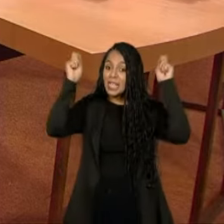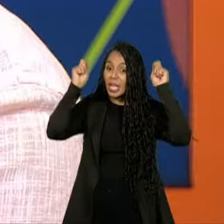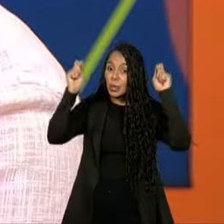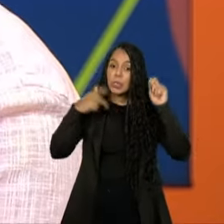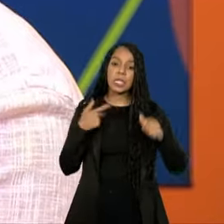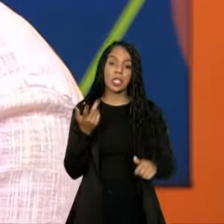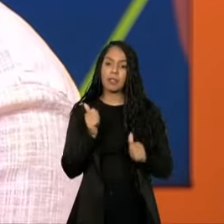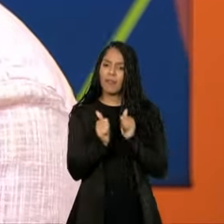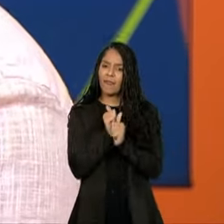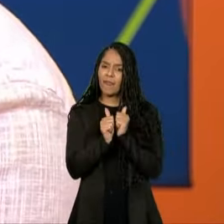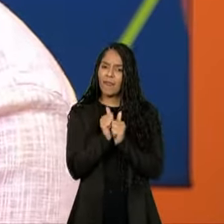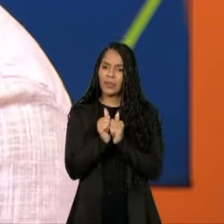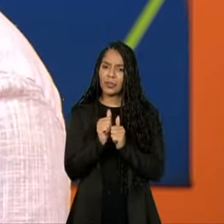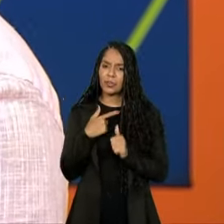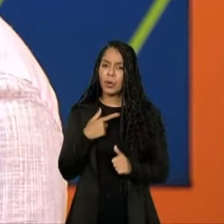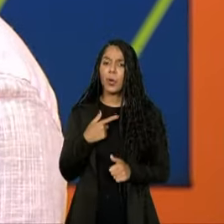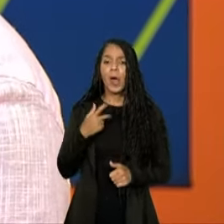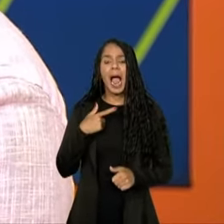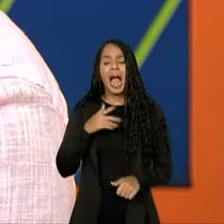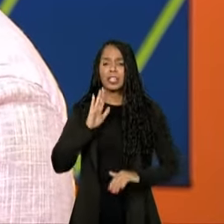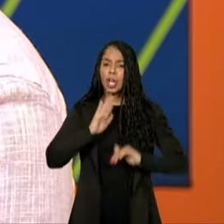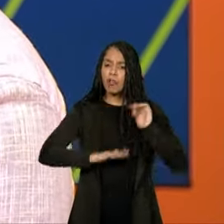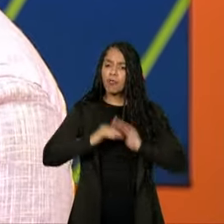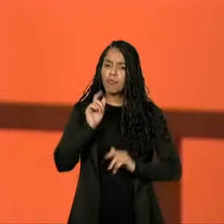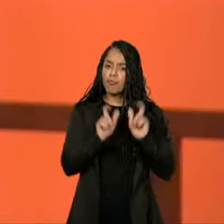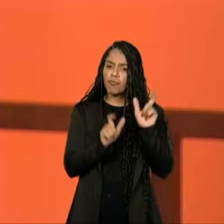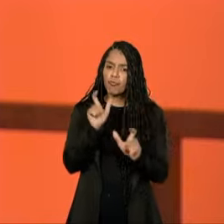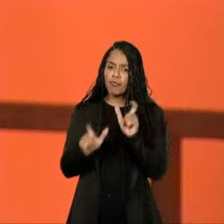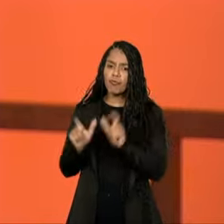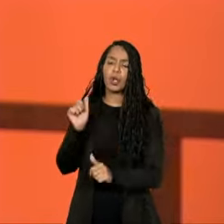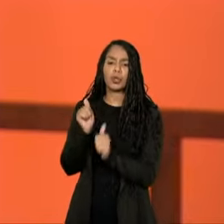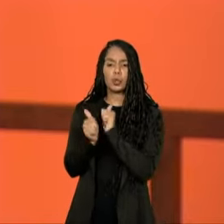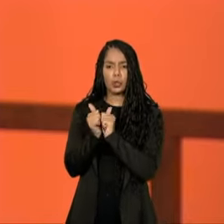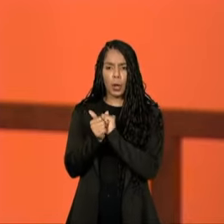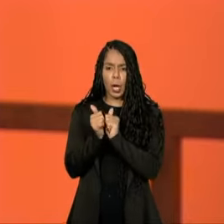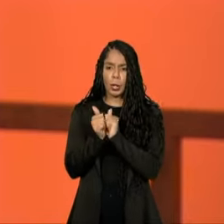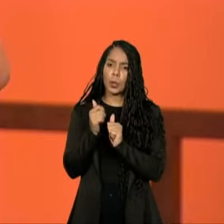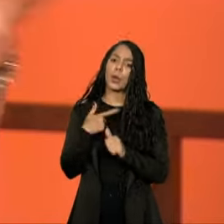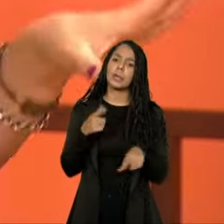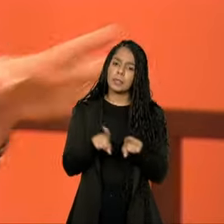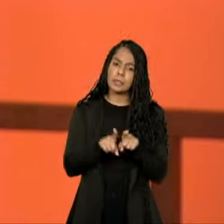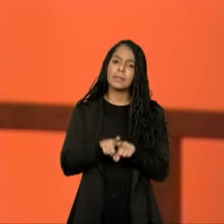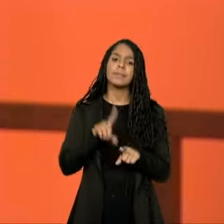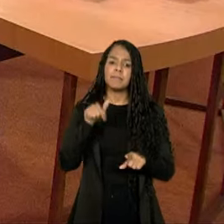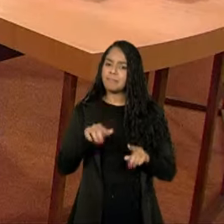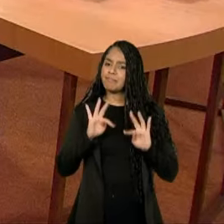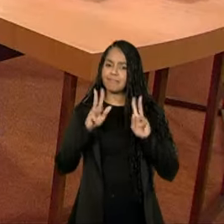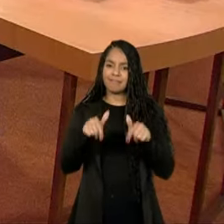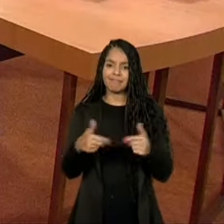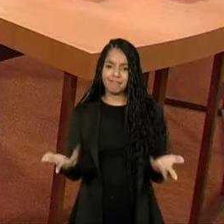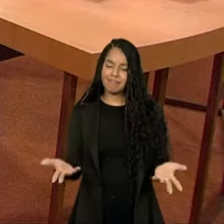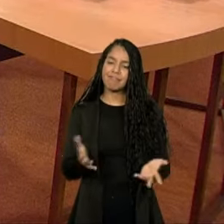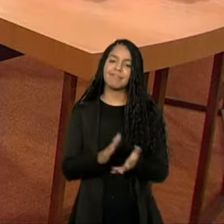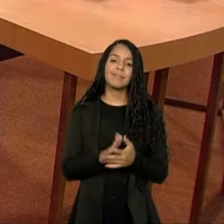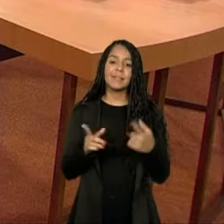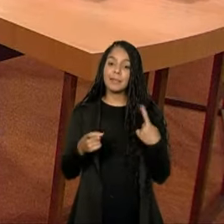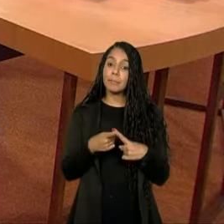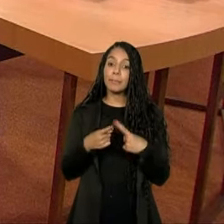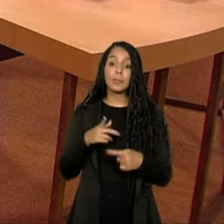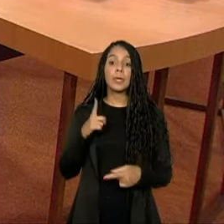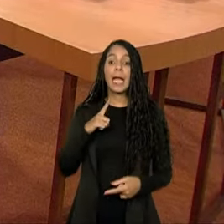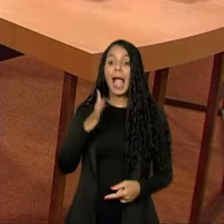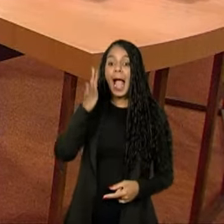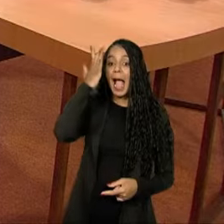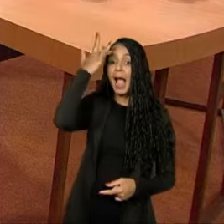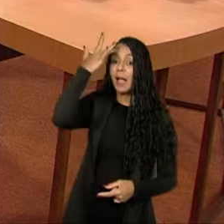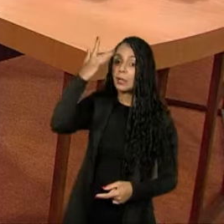xingam os jogadores, xingam todo mundo. Não só somos mulheres, nós sofremos mais, mas os homens mas também sofrem. Mas... Porque a suposição,